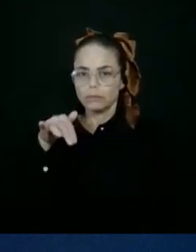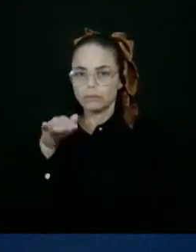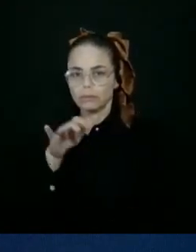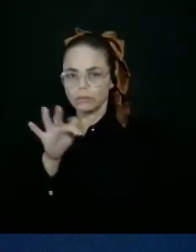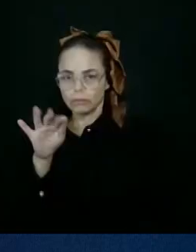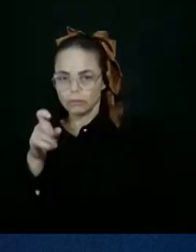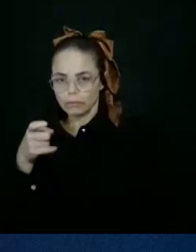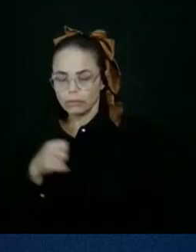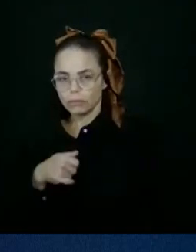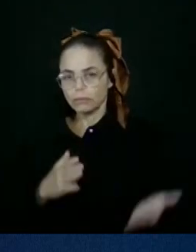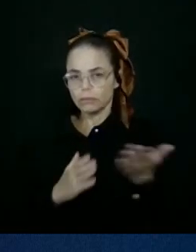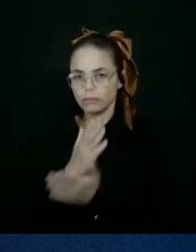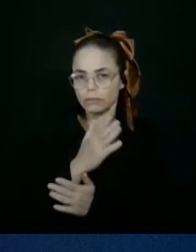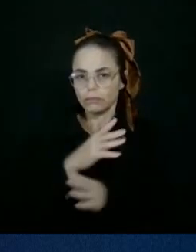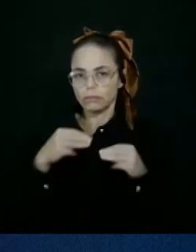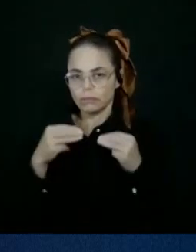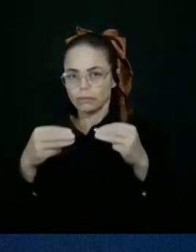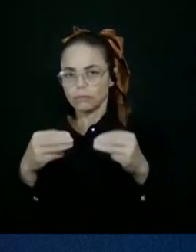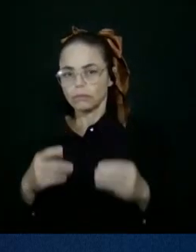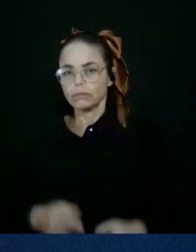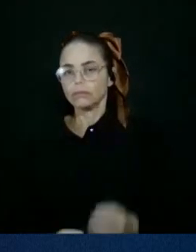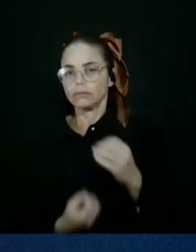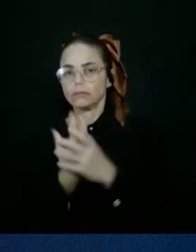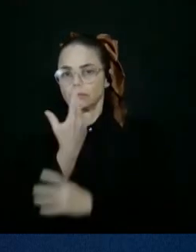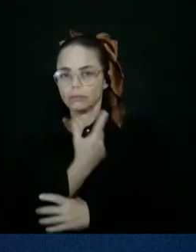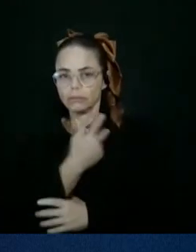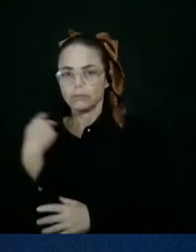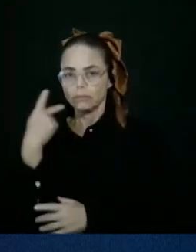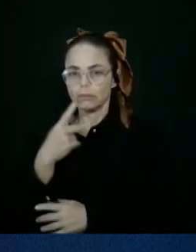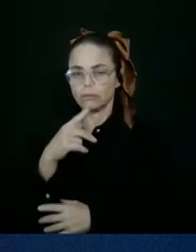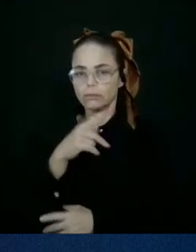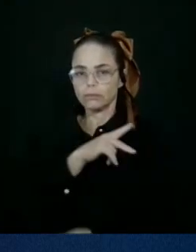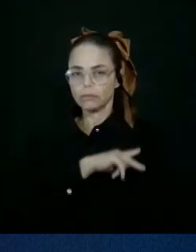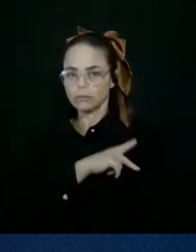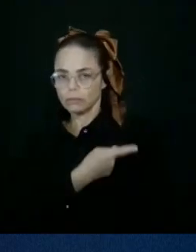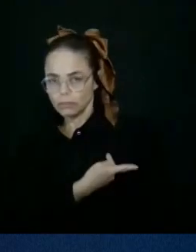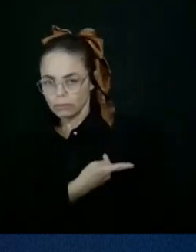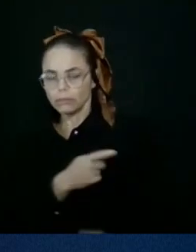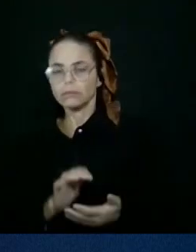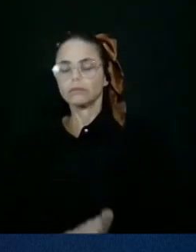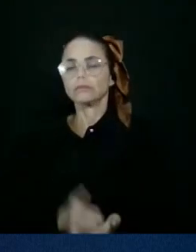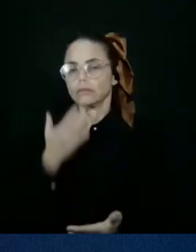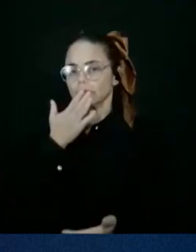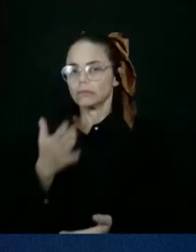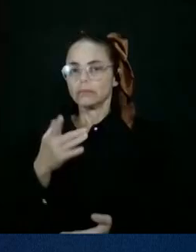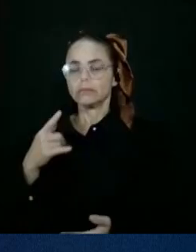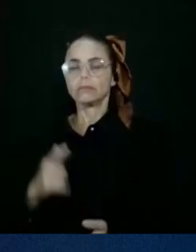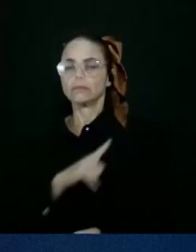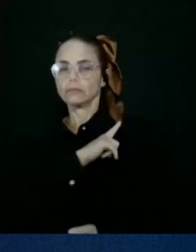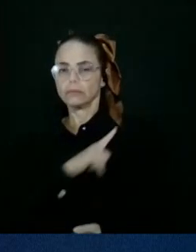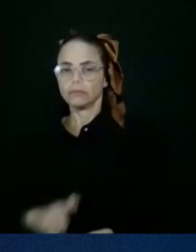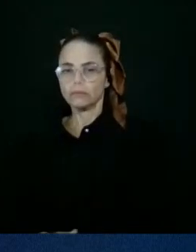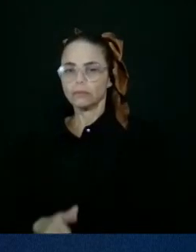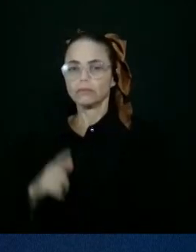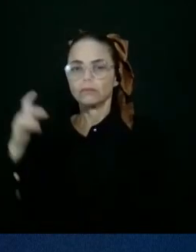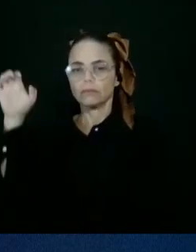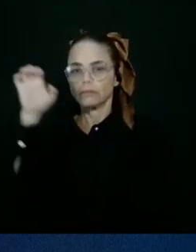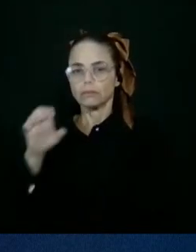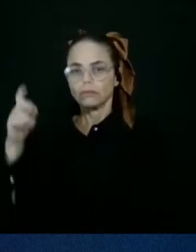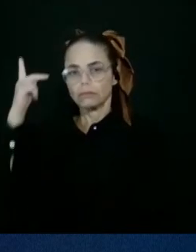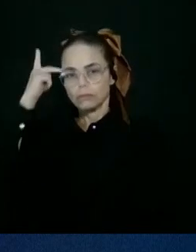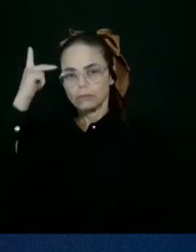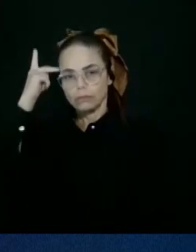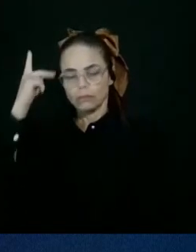aprovada uma moção de autoria do vereador Paulo Haddad, que apela ao governador do estado de São Paulo à implantação de uma